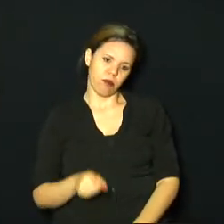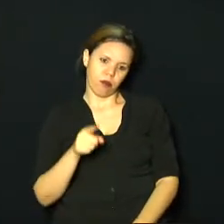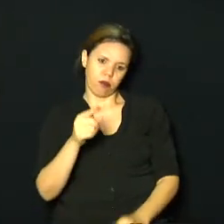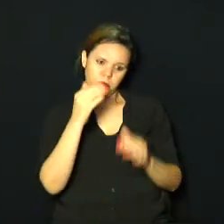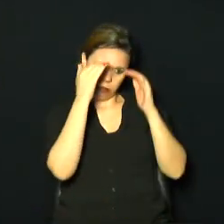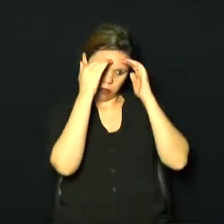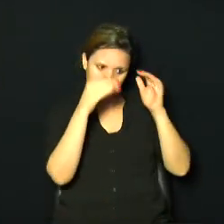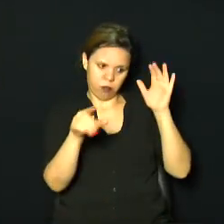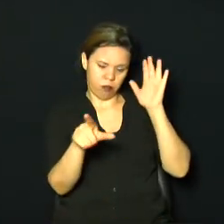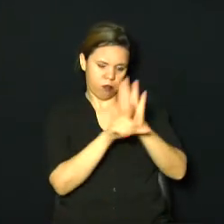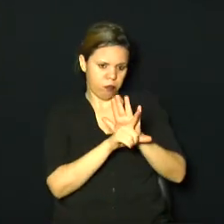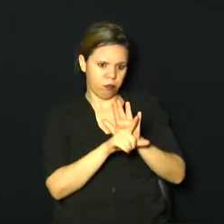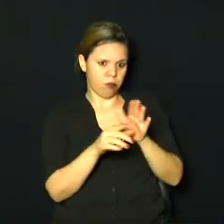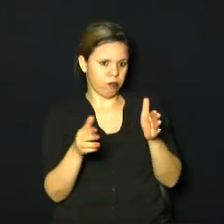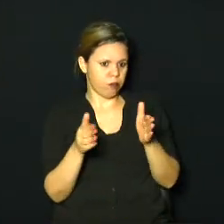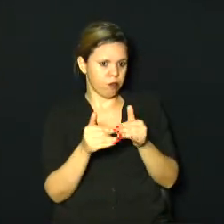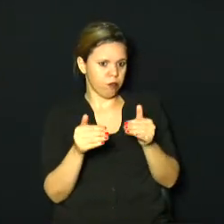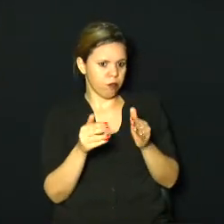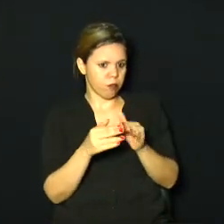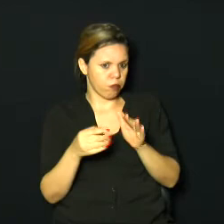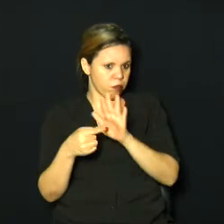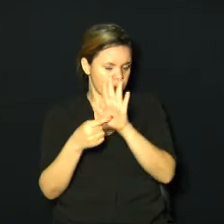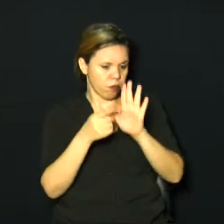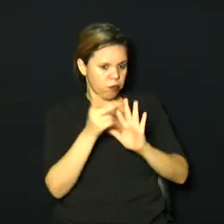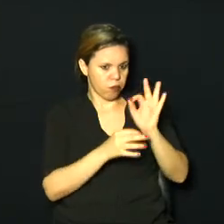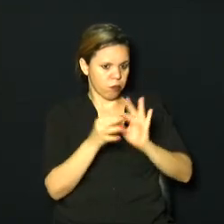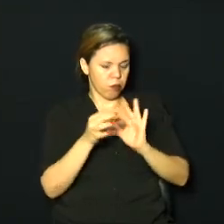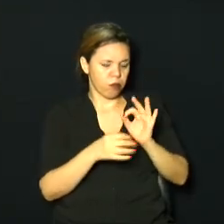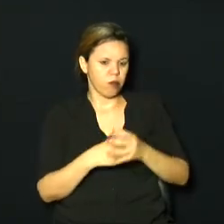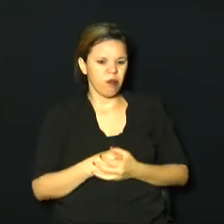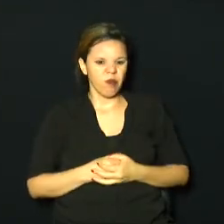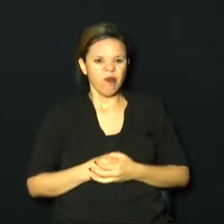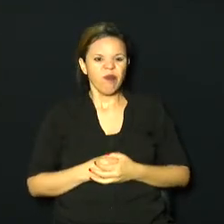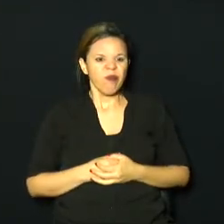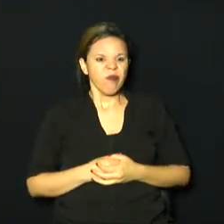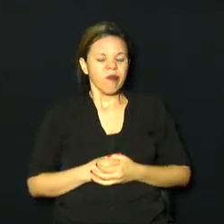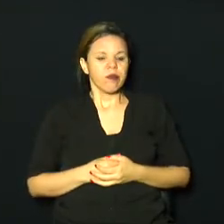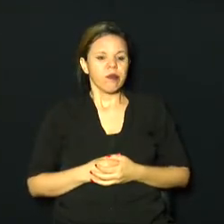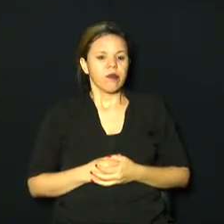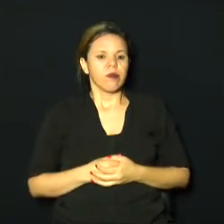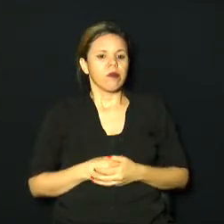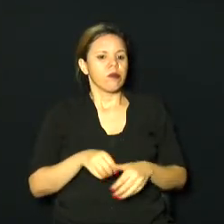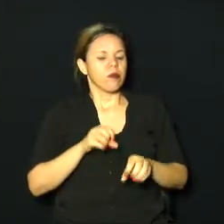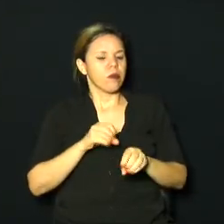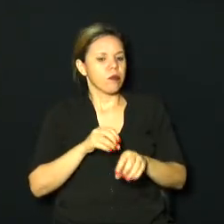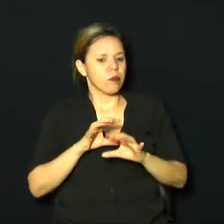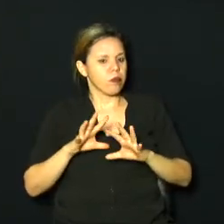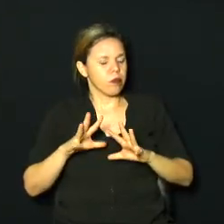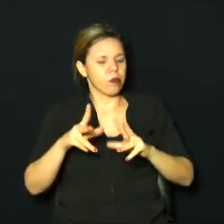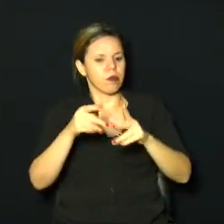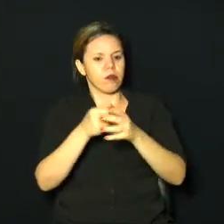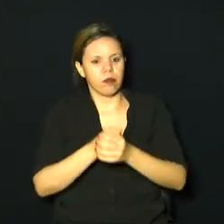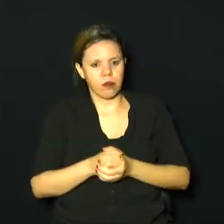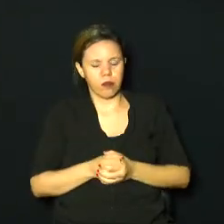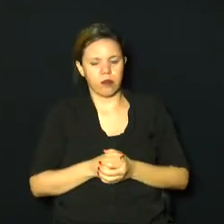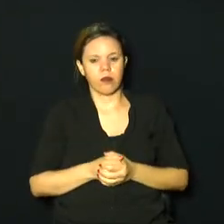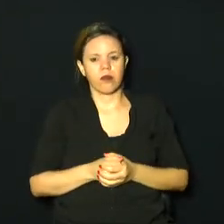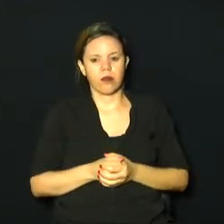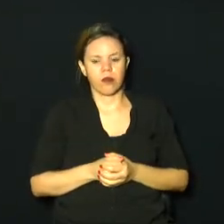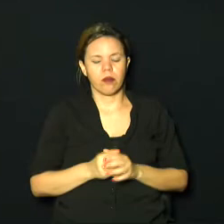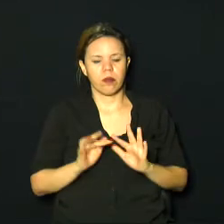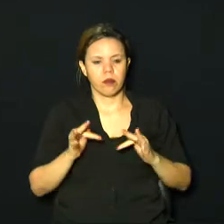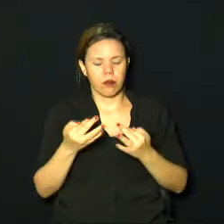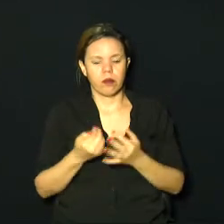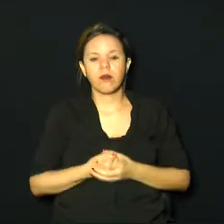cumpra a lei, solicitamos que apresente projetos públicos habitacionais para todos, para todas as